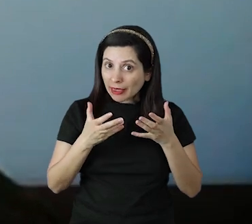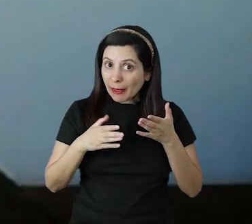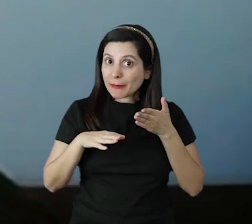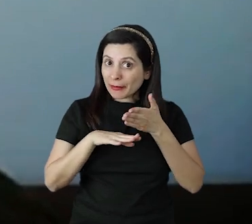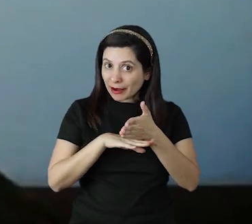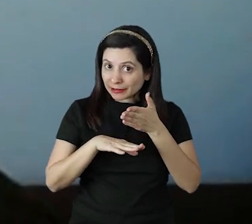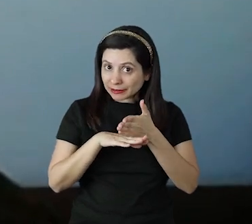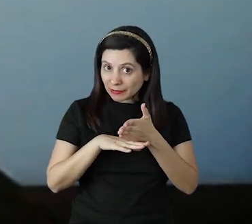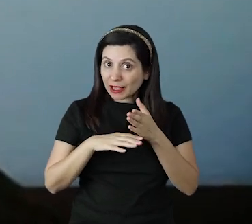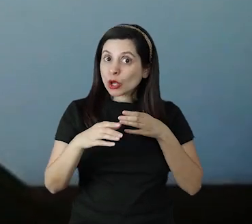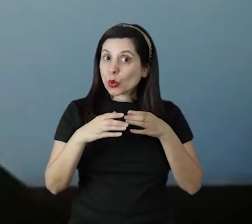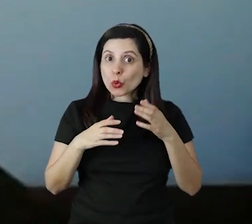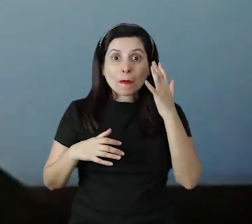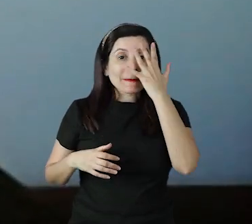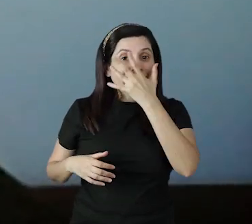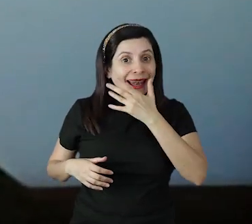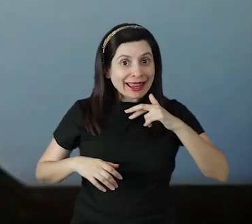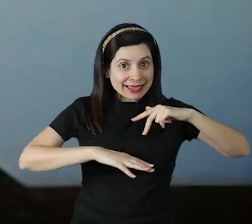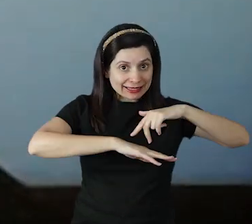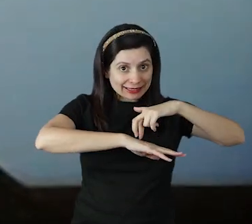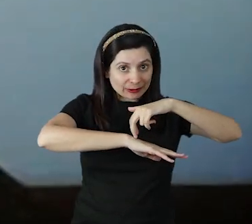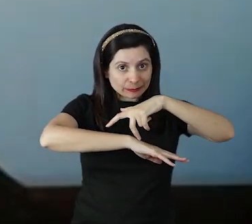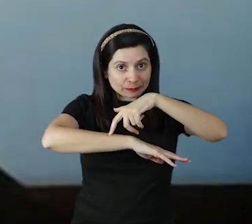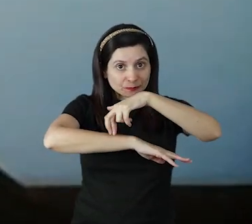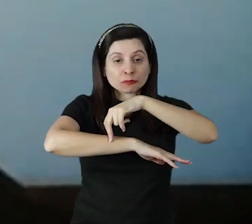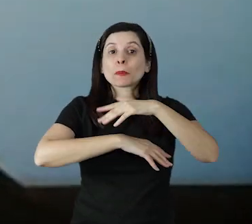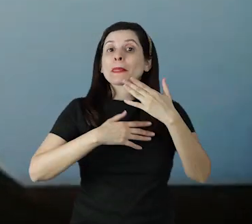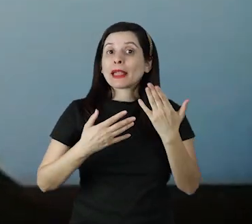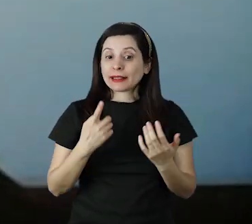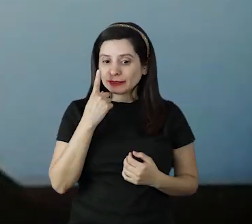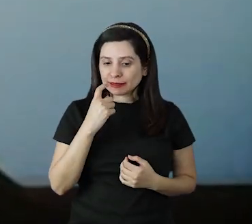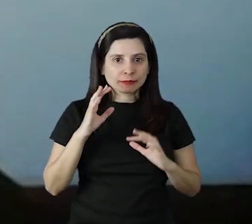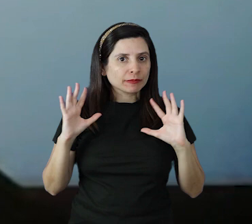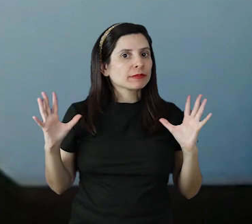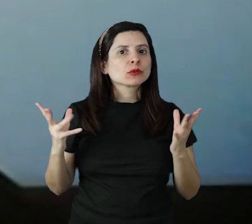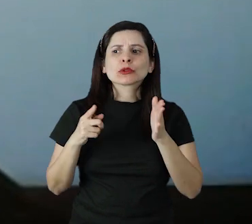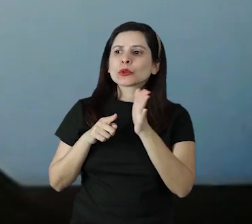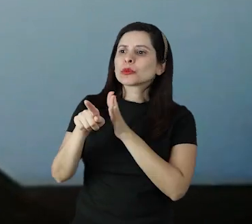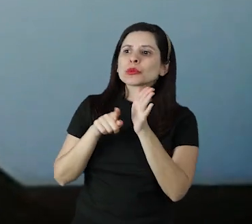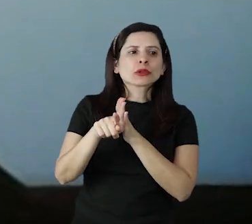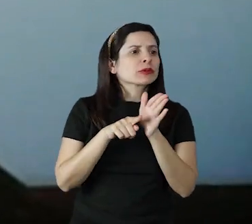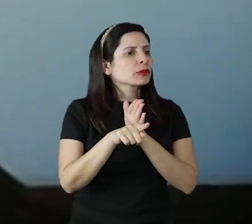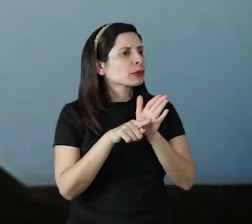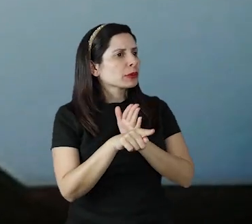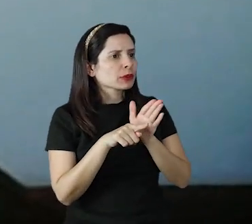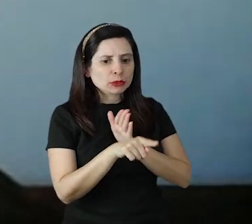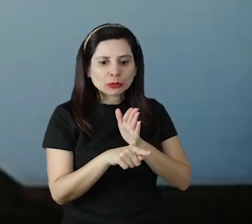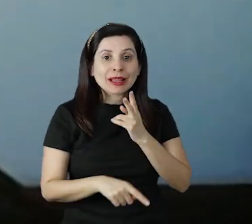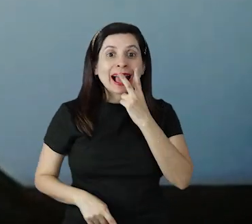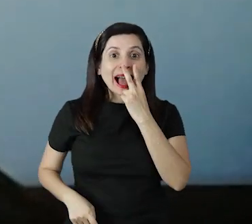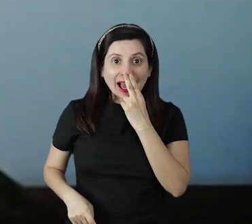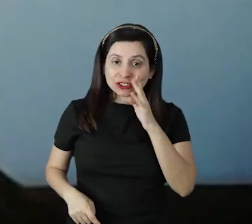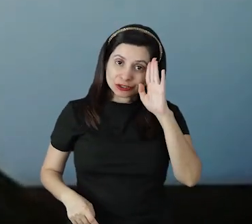de um concurso de beleza. E aí é interessante porque, para todo mundo que eu pergunto, acha